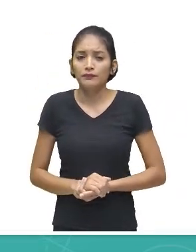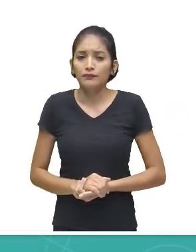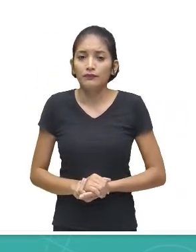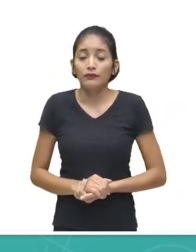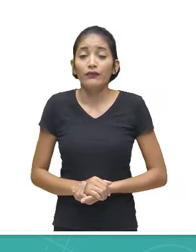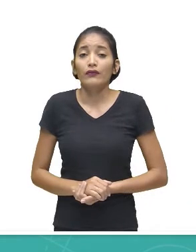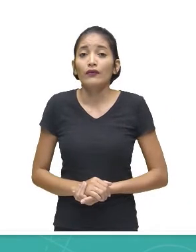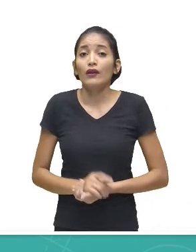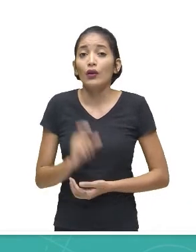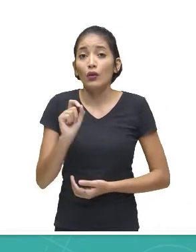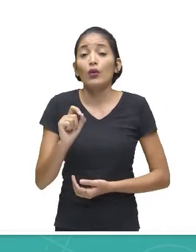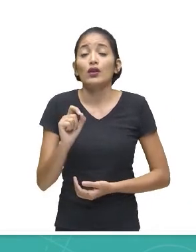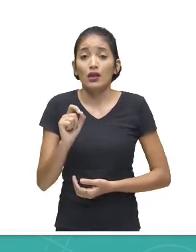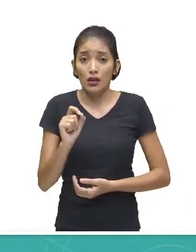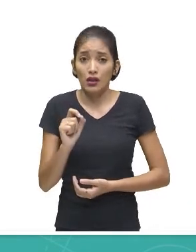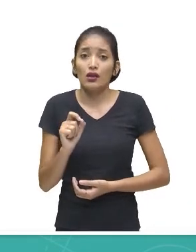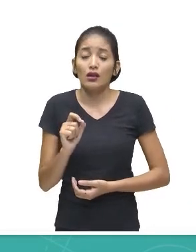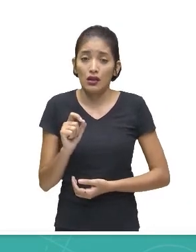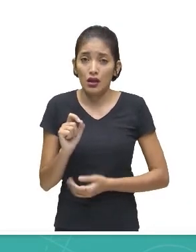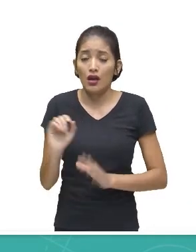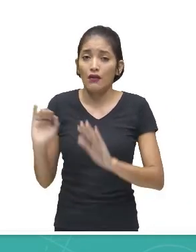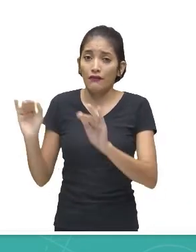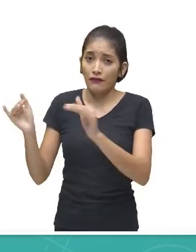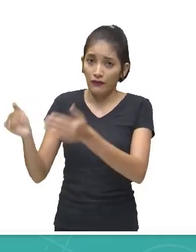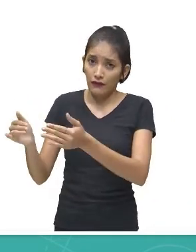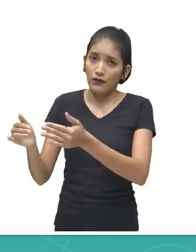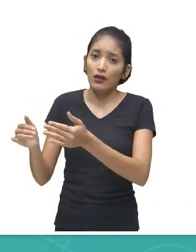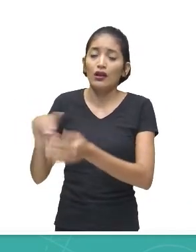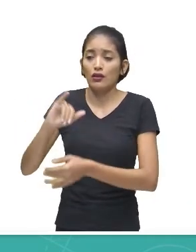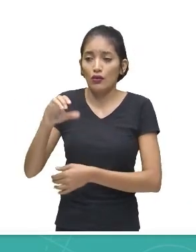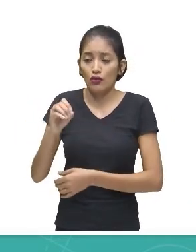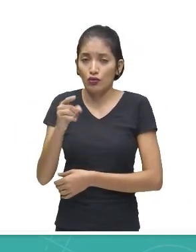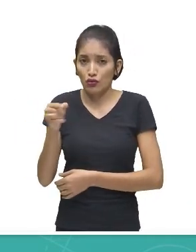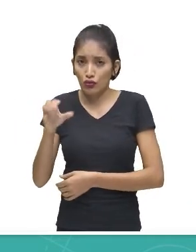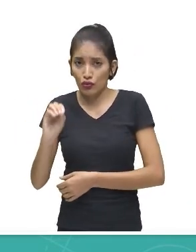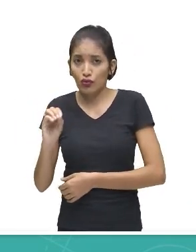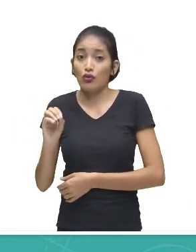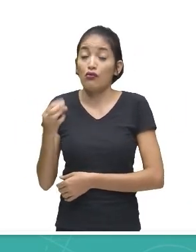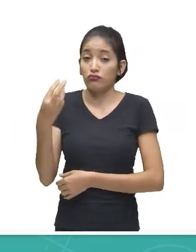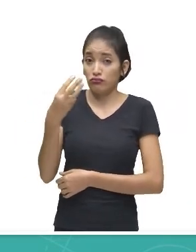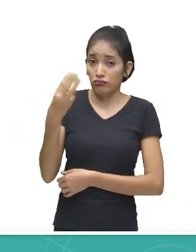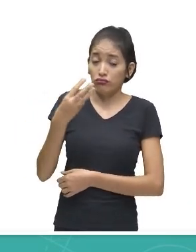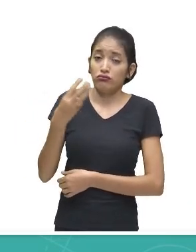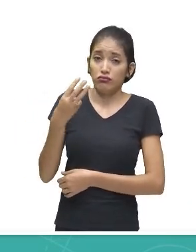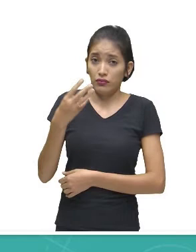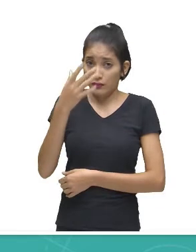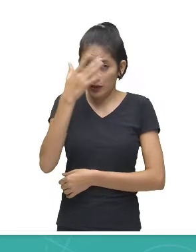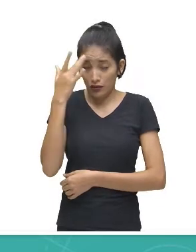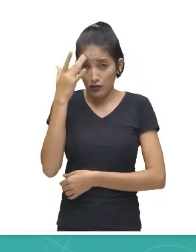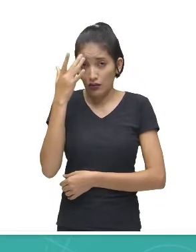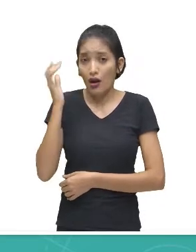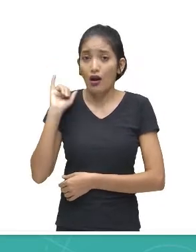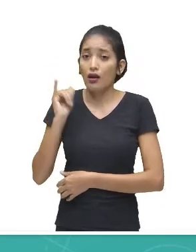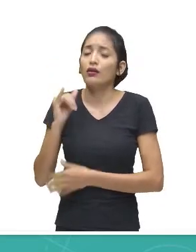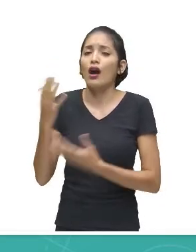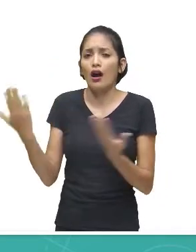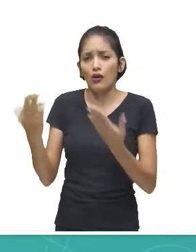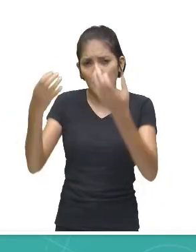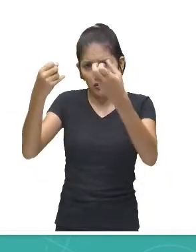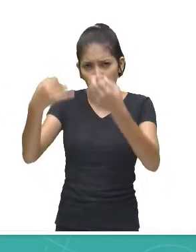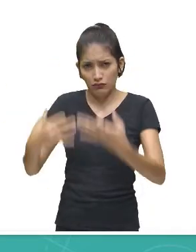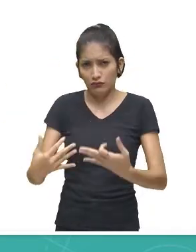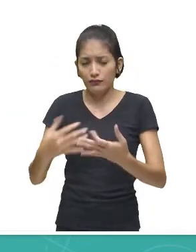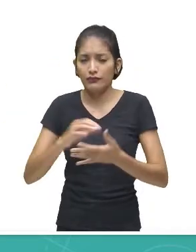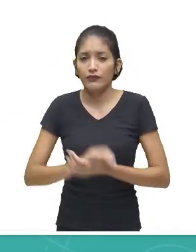que o discurso está indireto, tá? Joãozinho está em terceira pessoa, o narrador que está falando. Ele tem